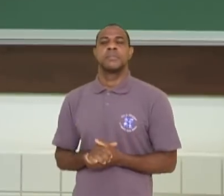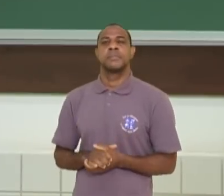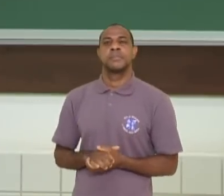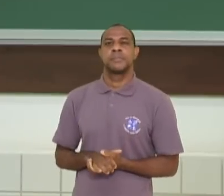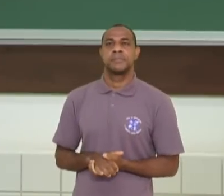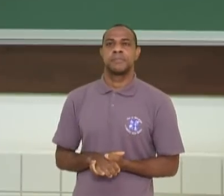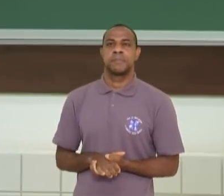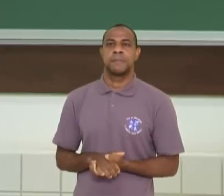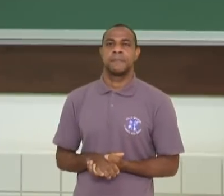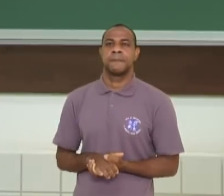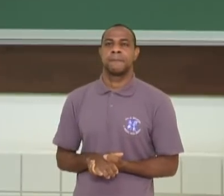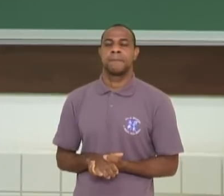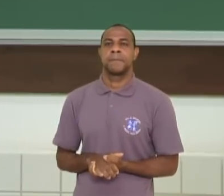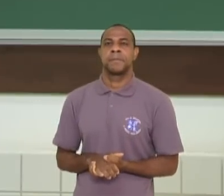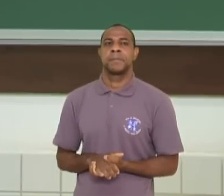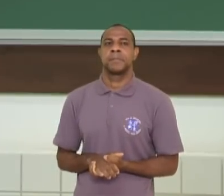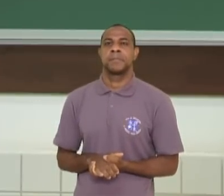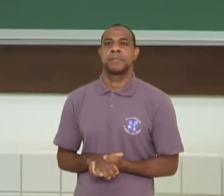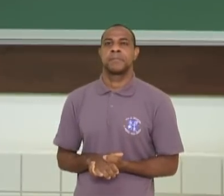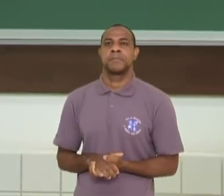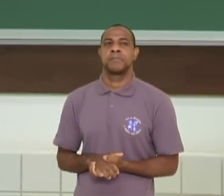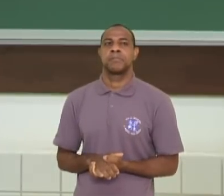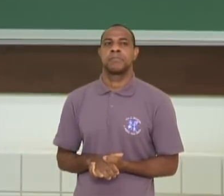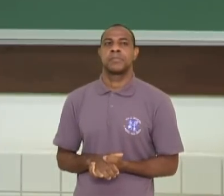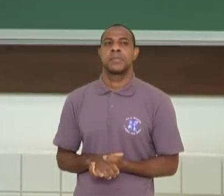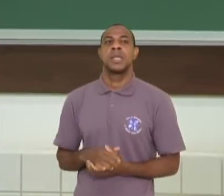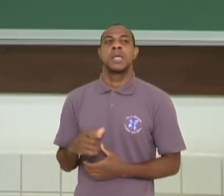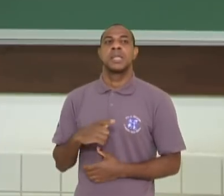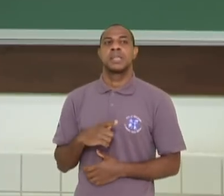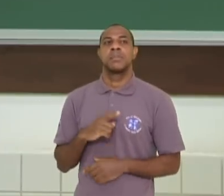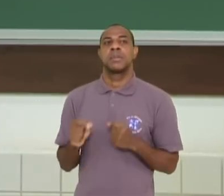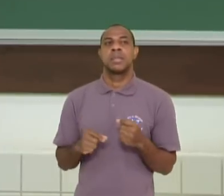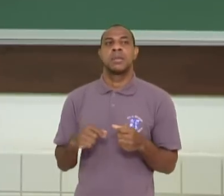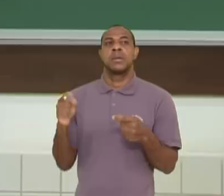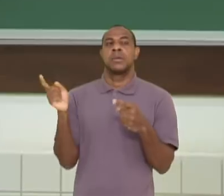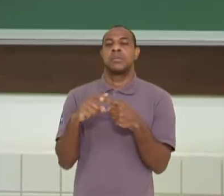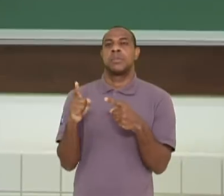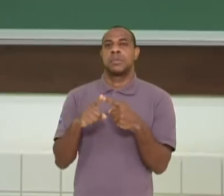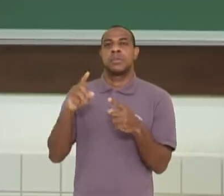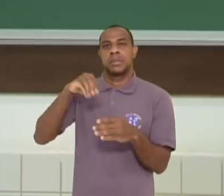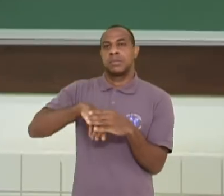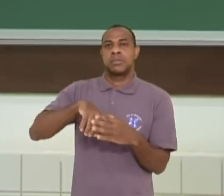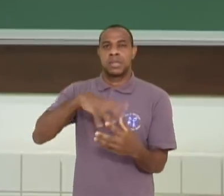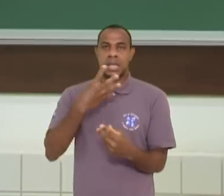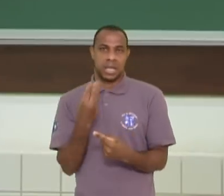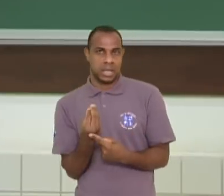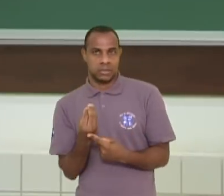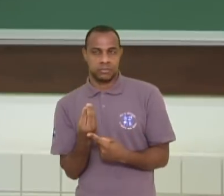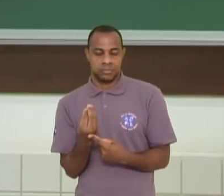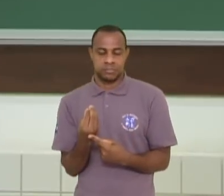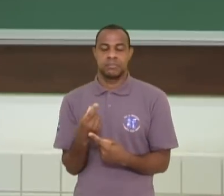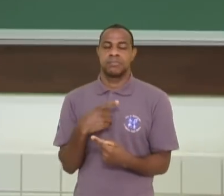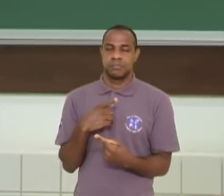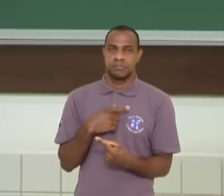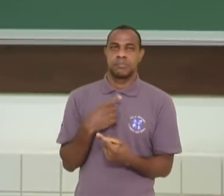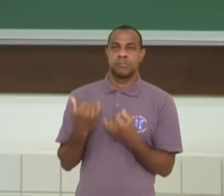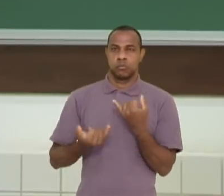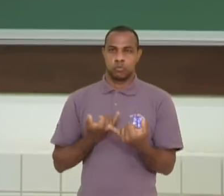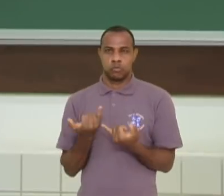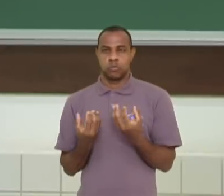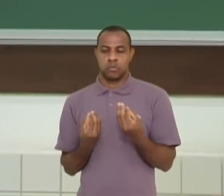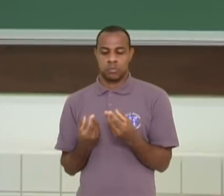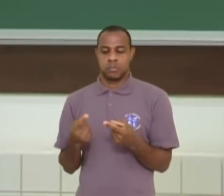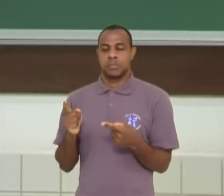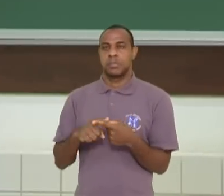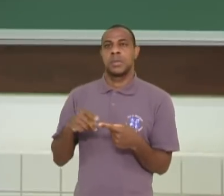que são retratadas através do jogo. Temos o primeiro na arte, né? Então nós dividimos lá, como vocês viram, né? Nós dividimos